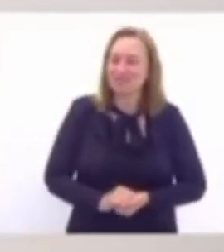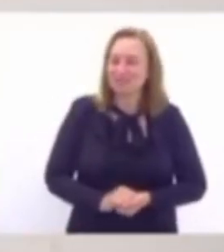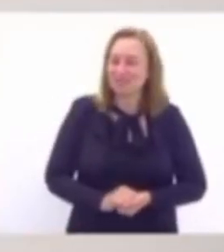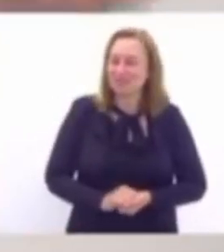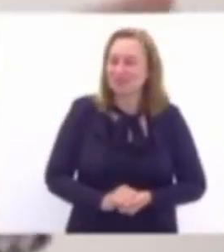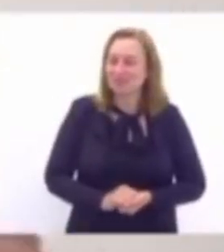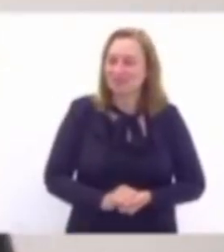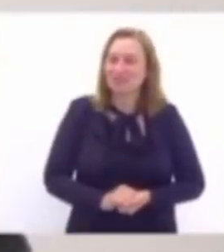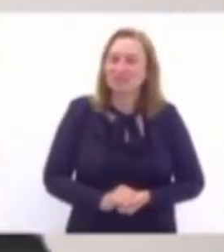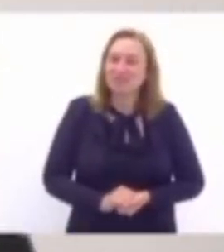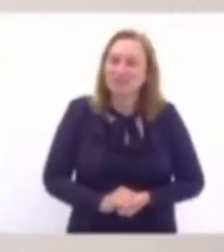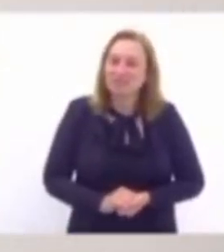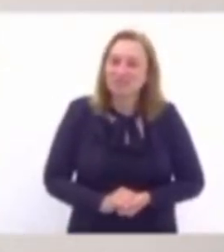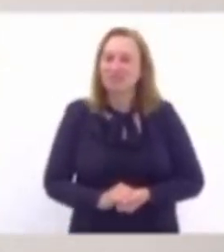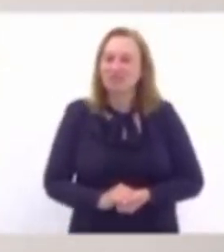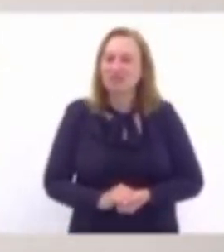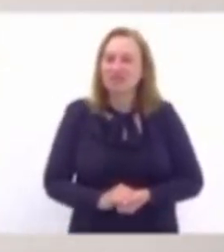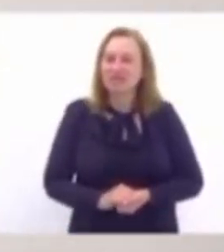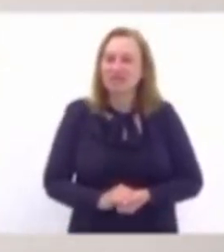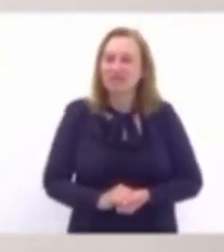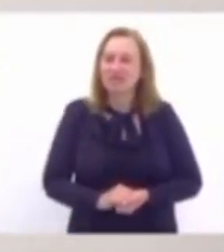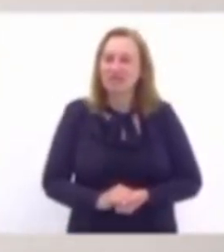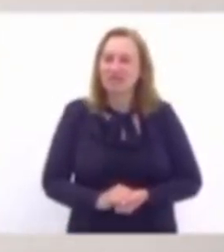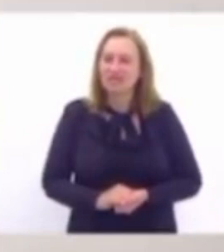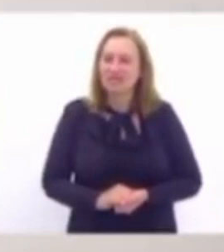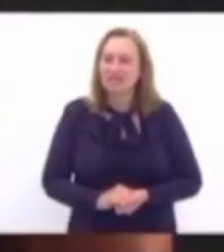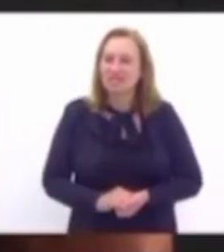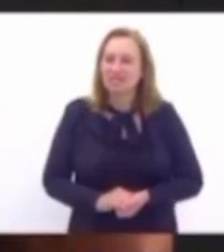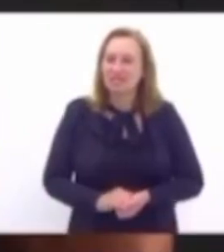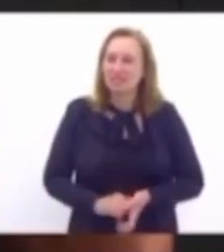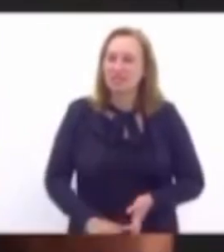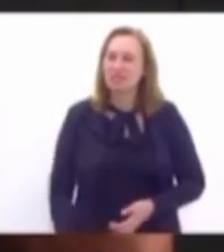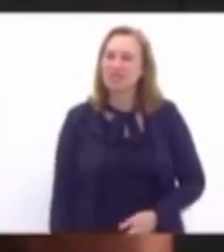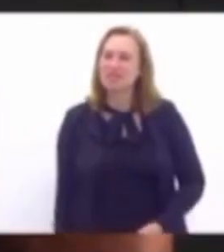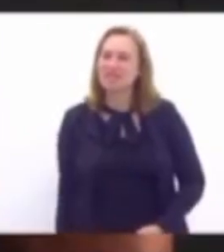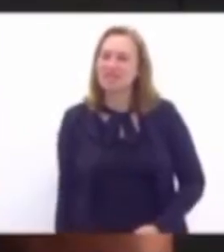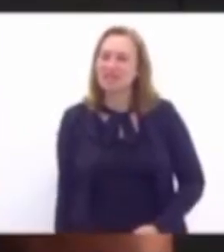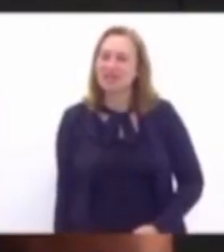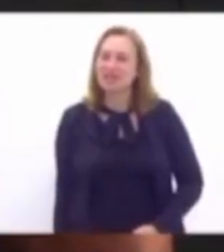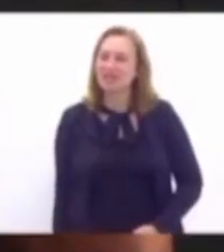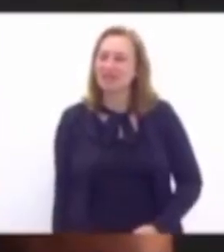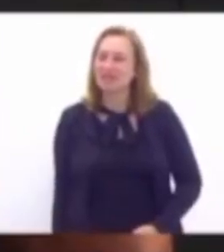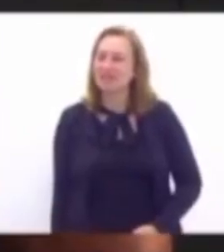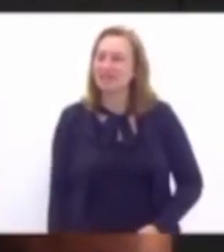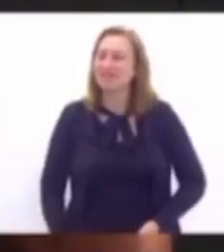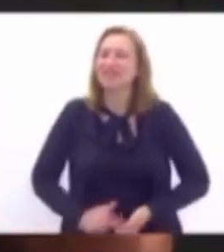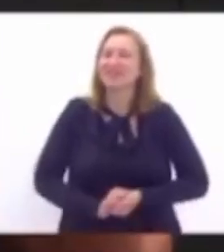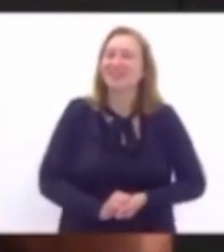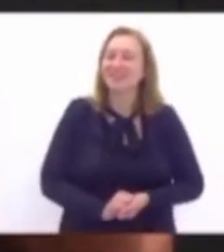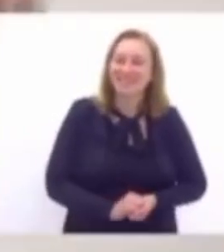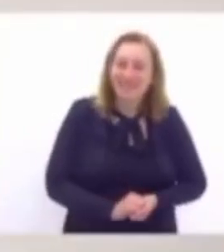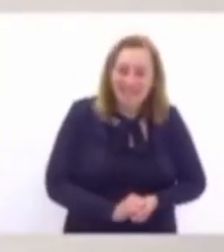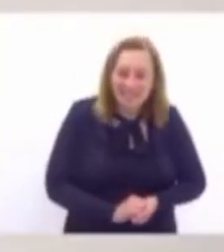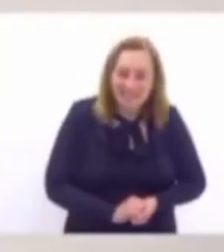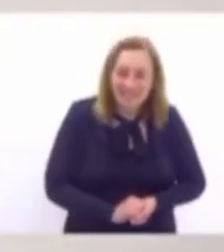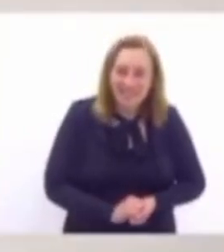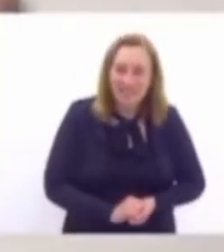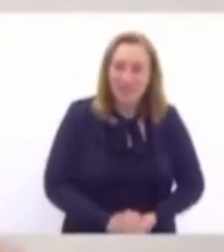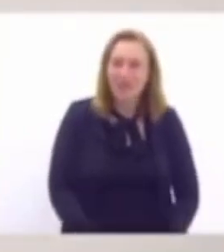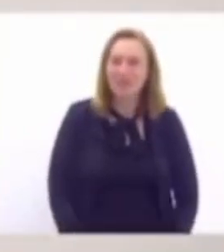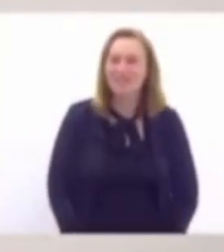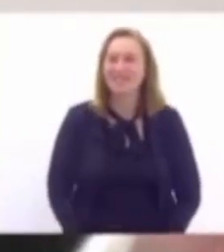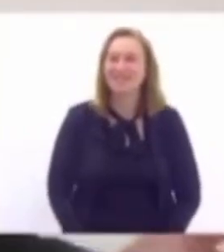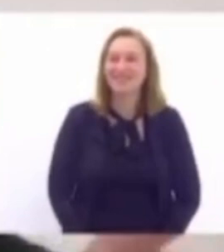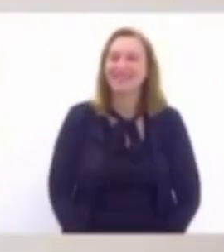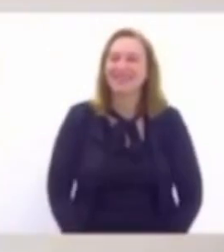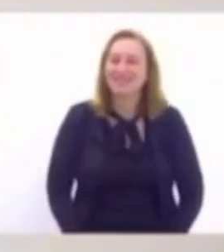sentimento. Vocês e a máfia, a milícia montada pelo Eduardo Paes aqui. Que acabou com o trânsito no aeroporto, pô. 2 horas pra chegar no